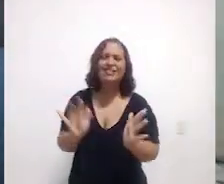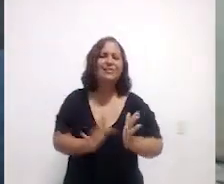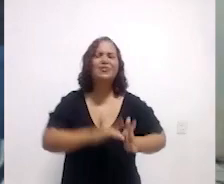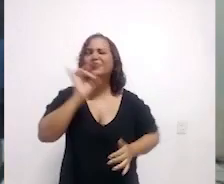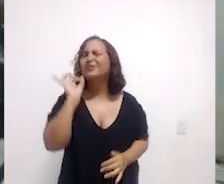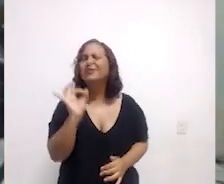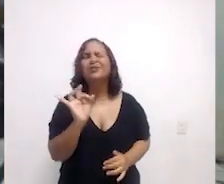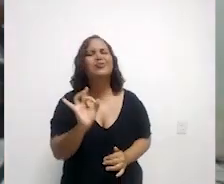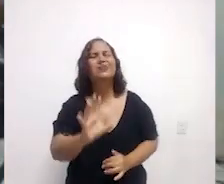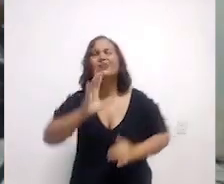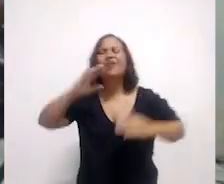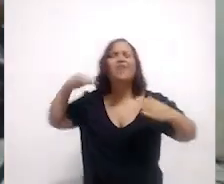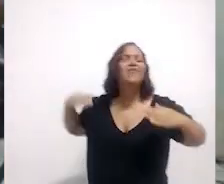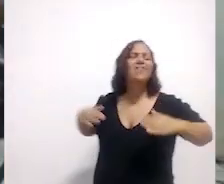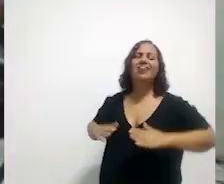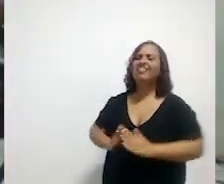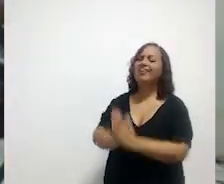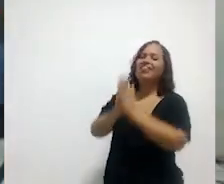somente a ti,